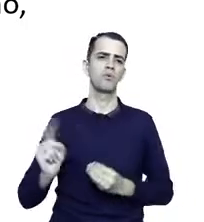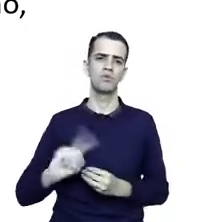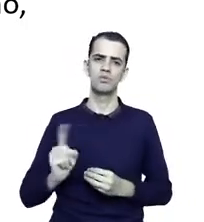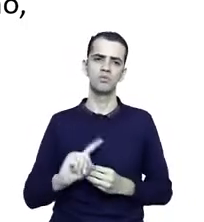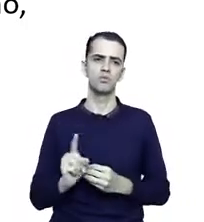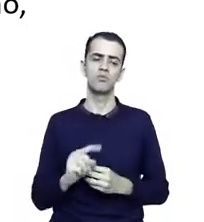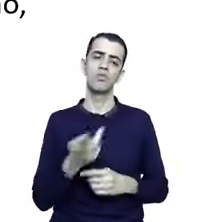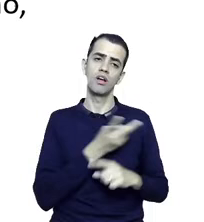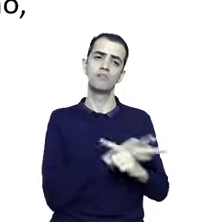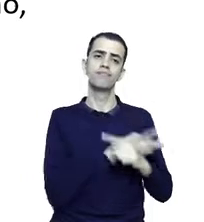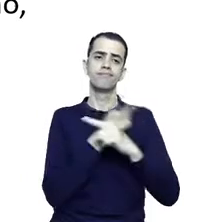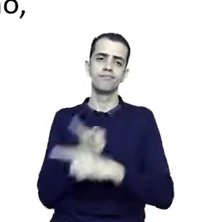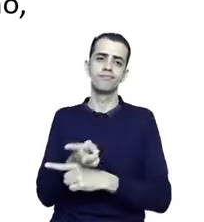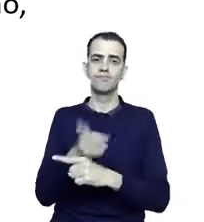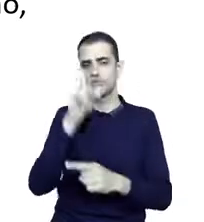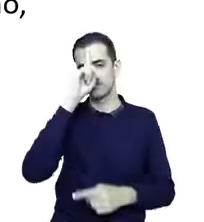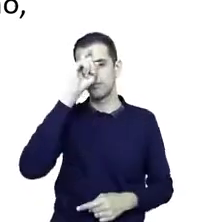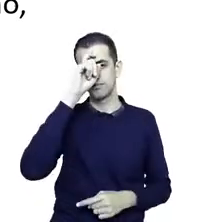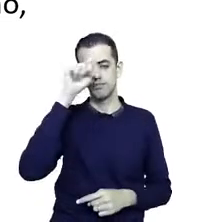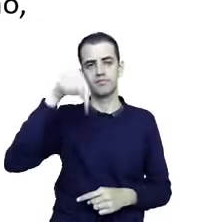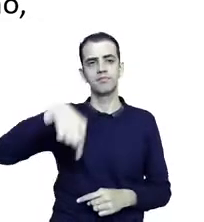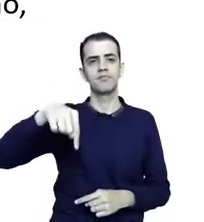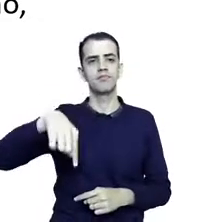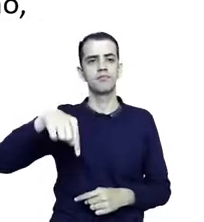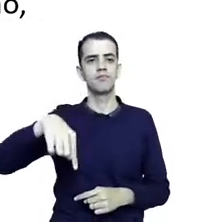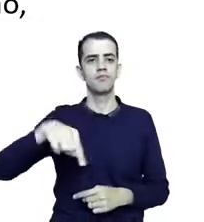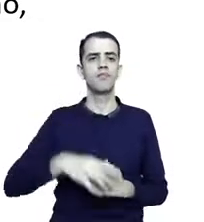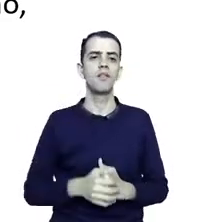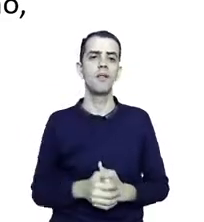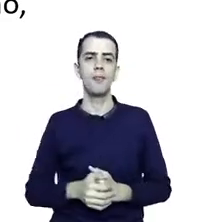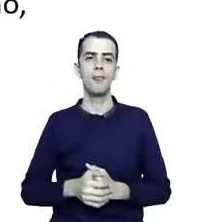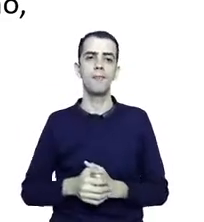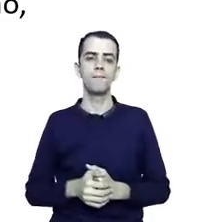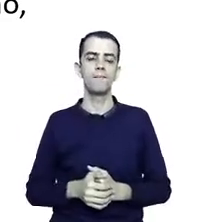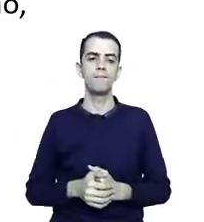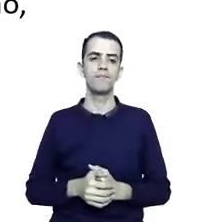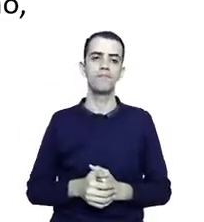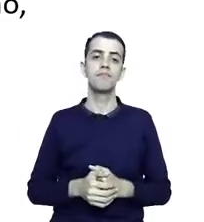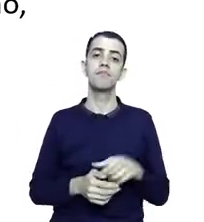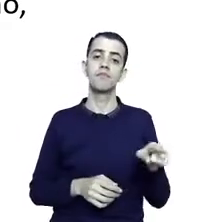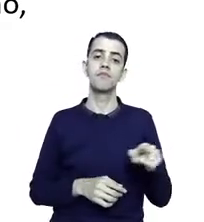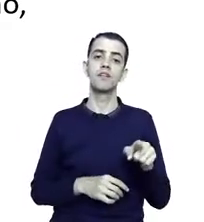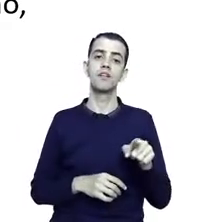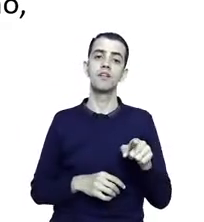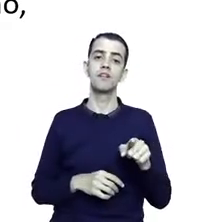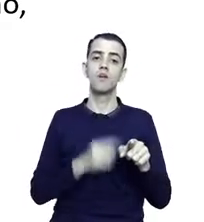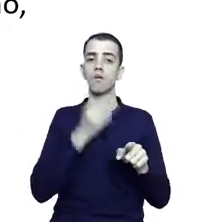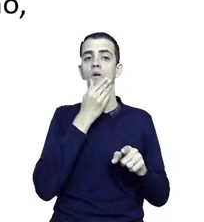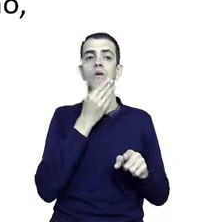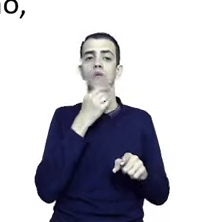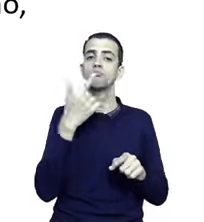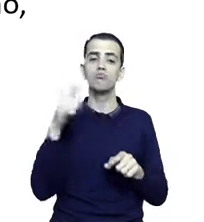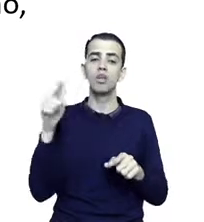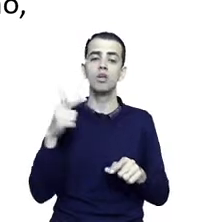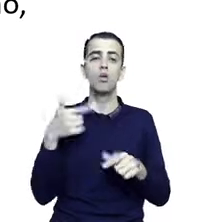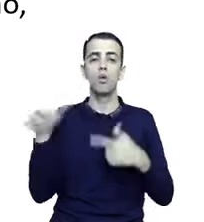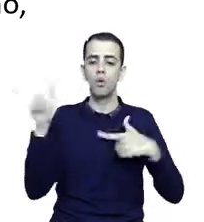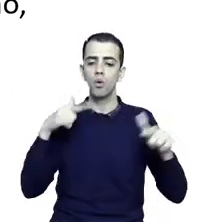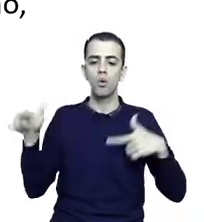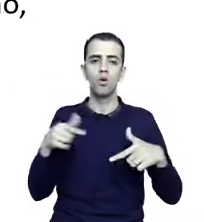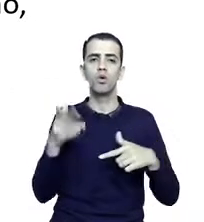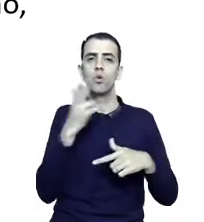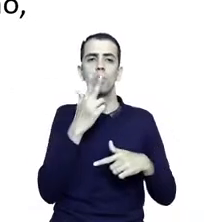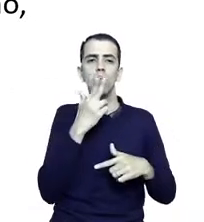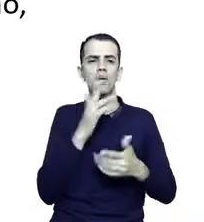nos procurou lá na Unifesp. Um paciente que não tinha comorbidades, não era tabagista,